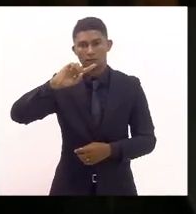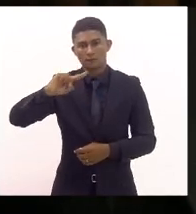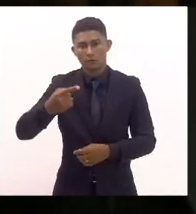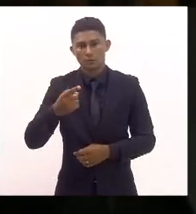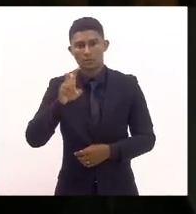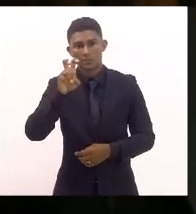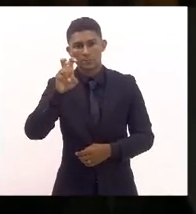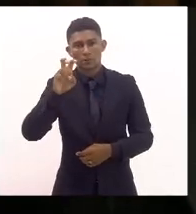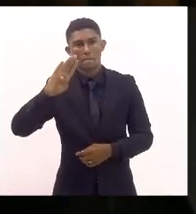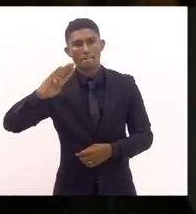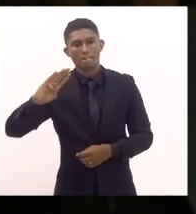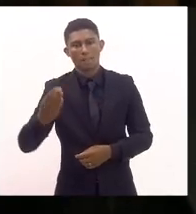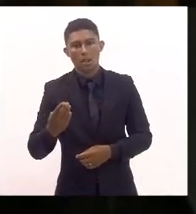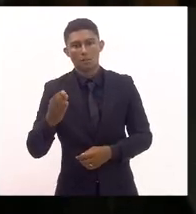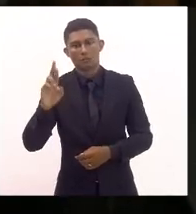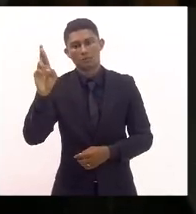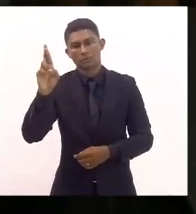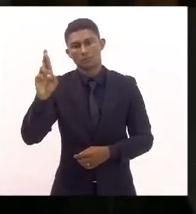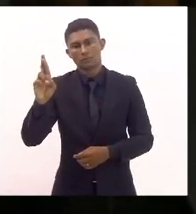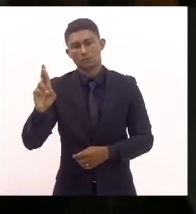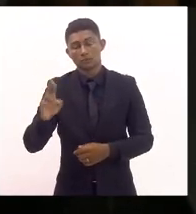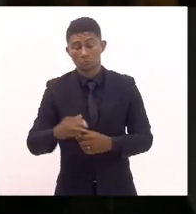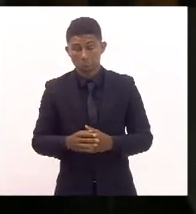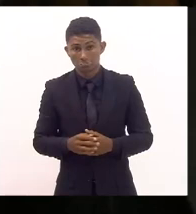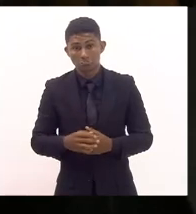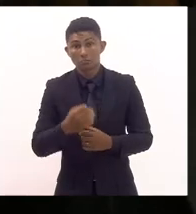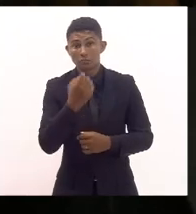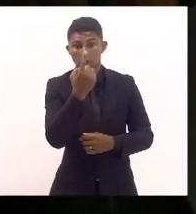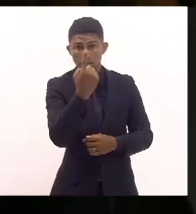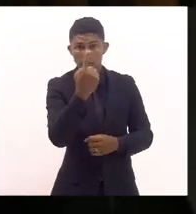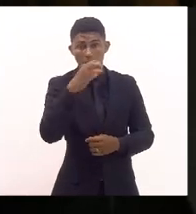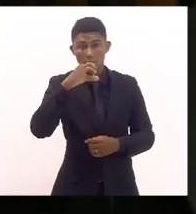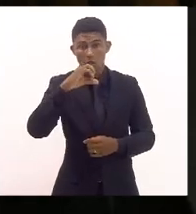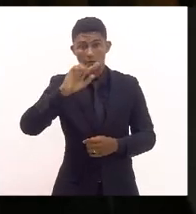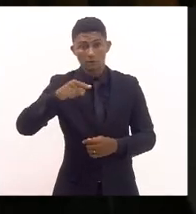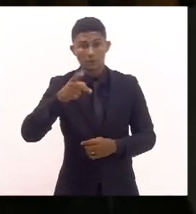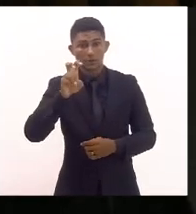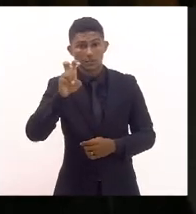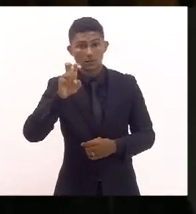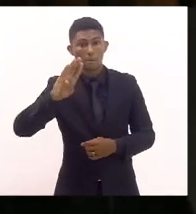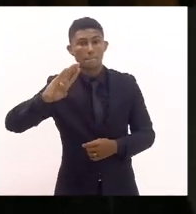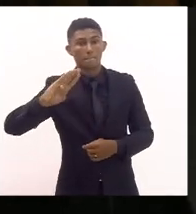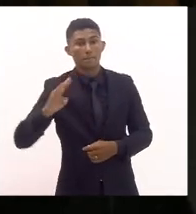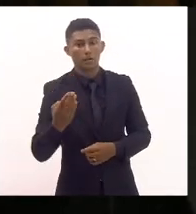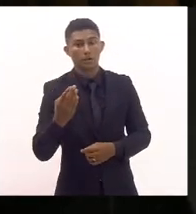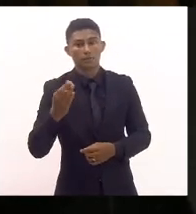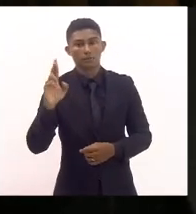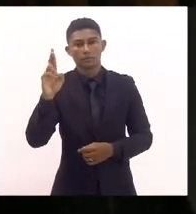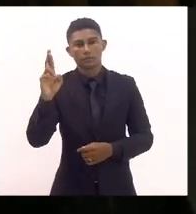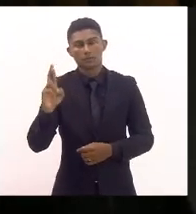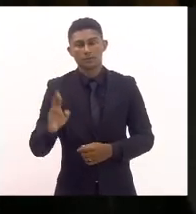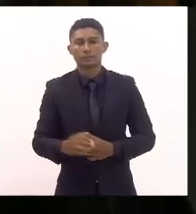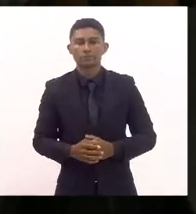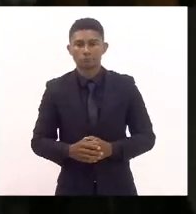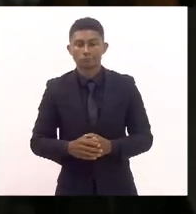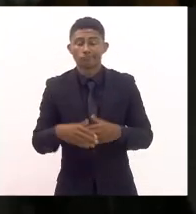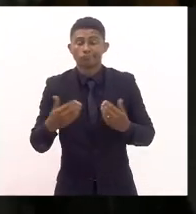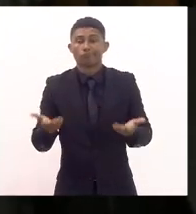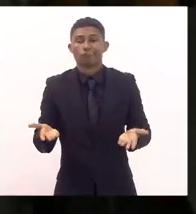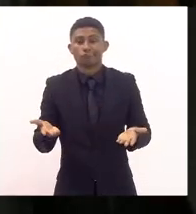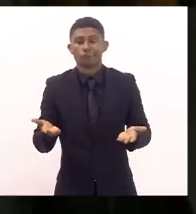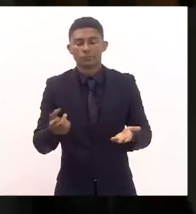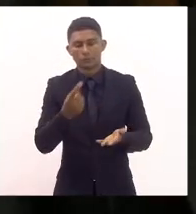bilhões de reais 19,5 bilhões de reais em um